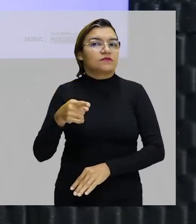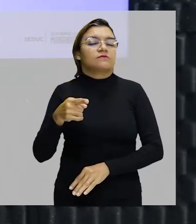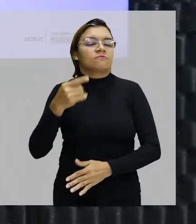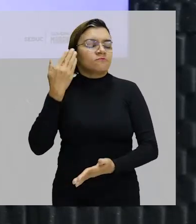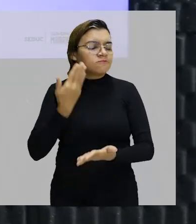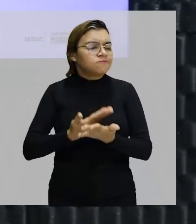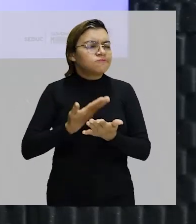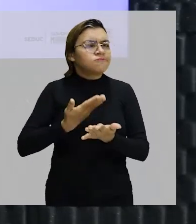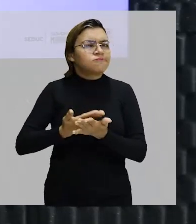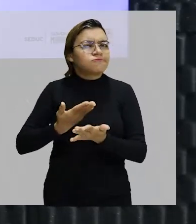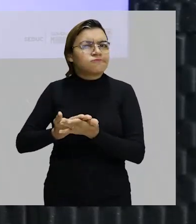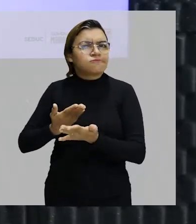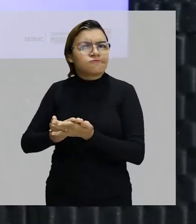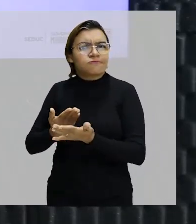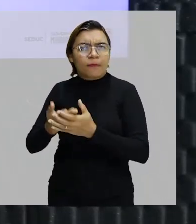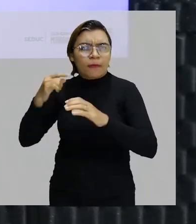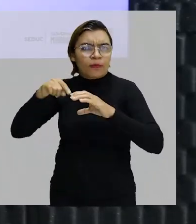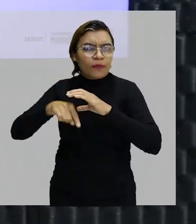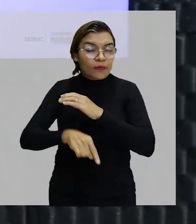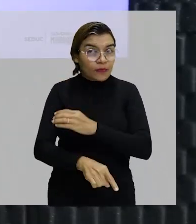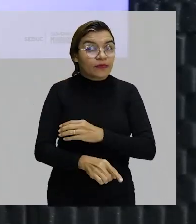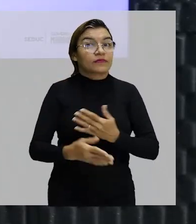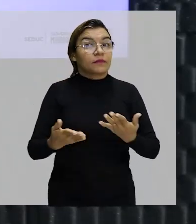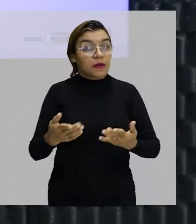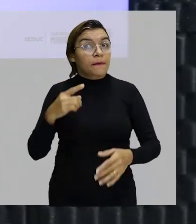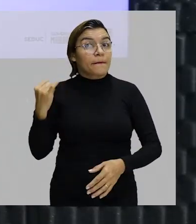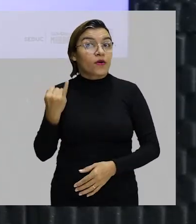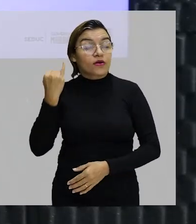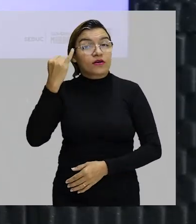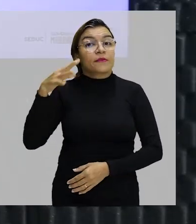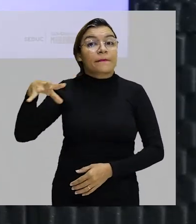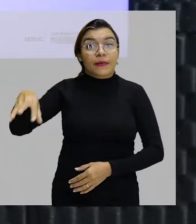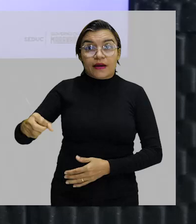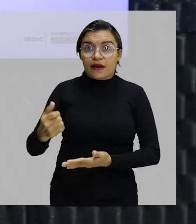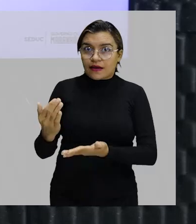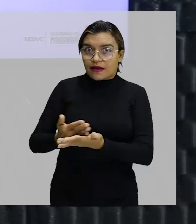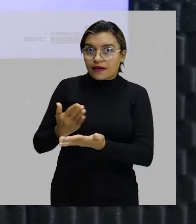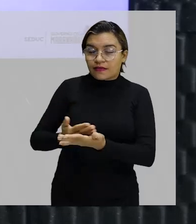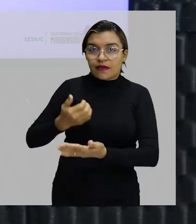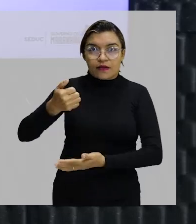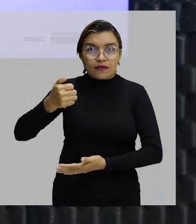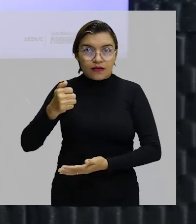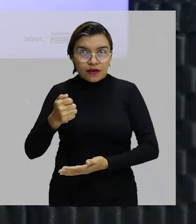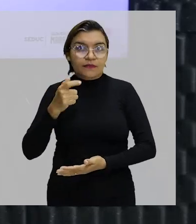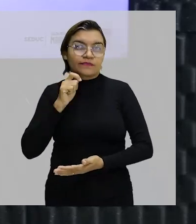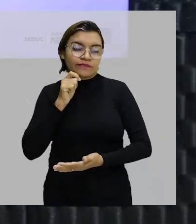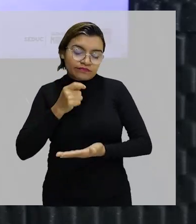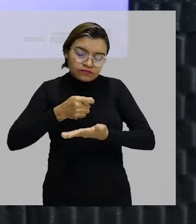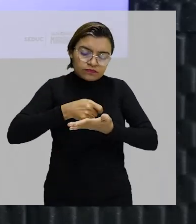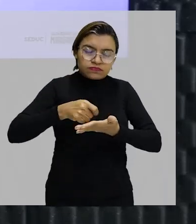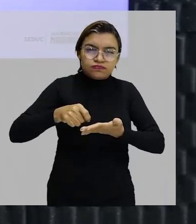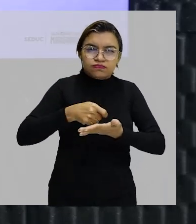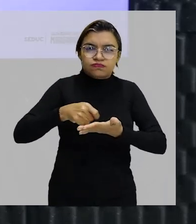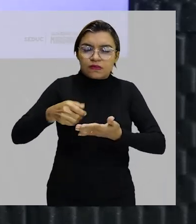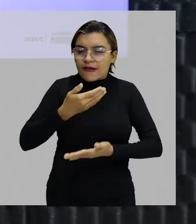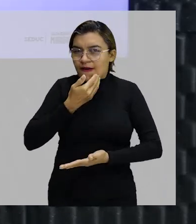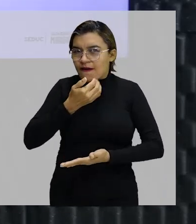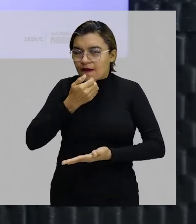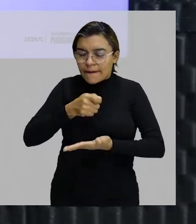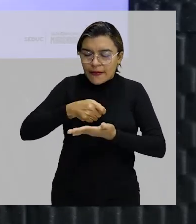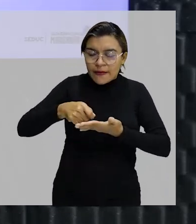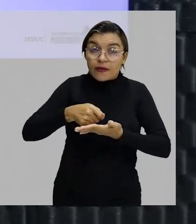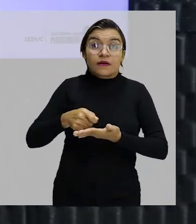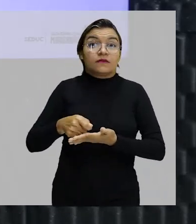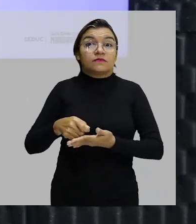estudos. Como primeira dica, caderno, lápis, caneta, borracha, para você fazer suas devidas anotações. E sempre que